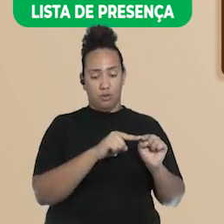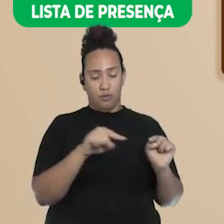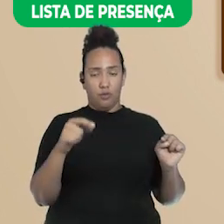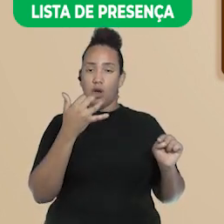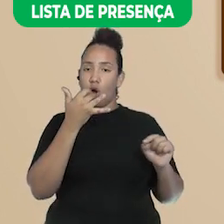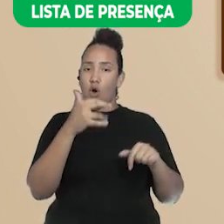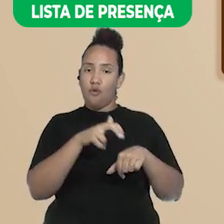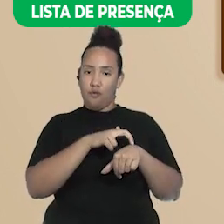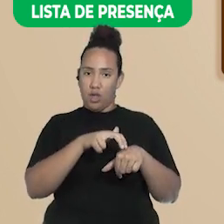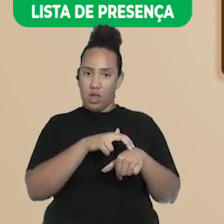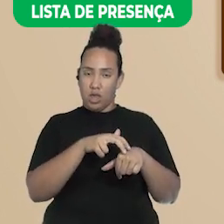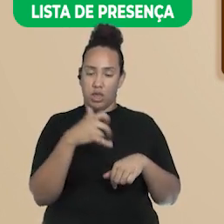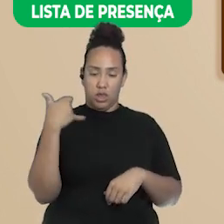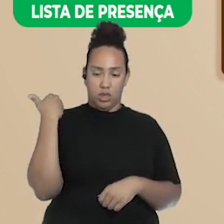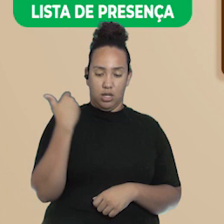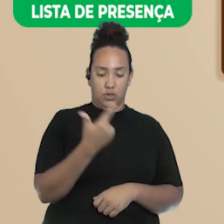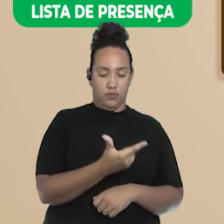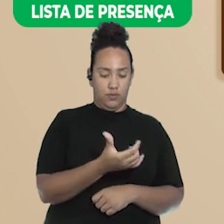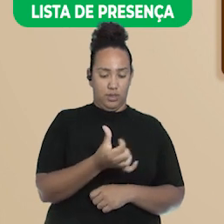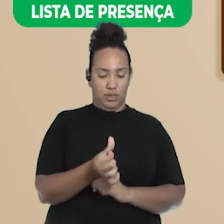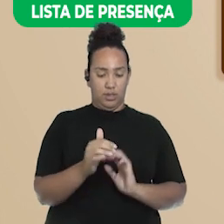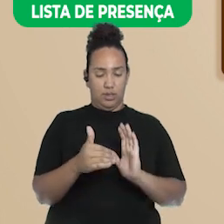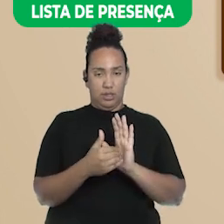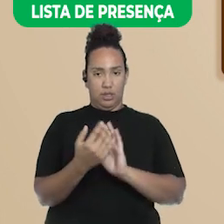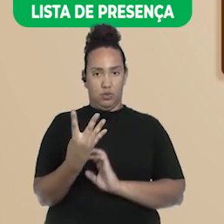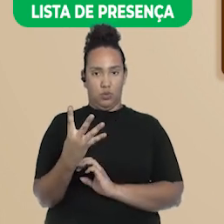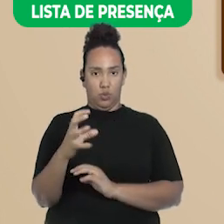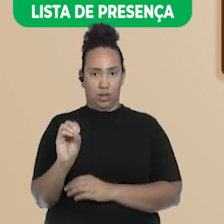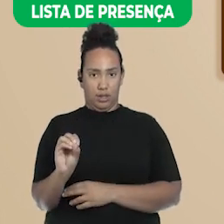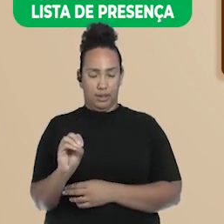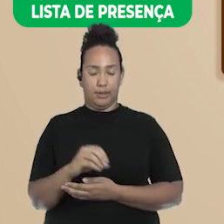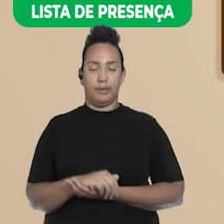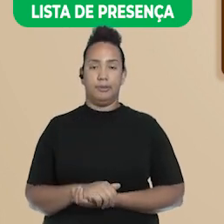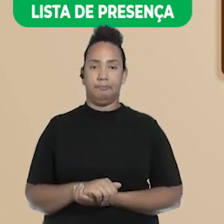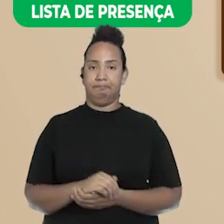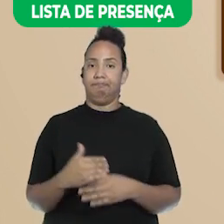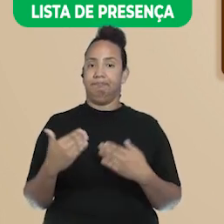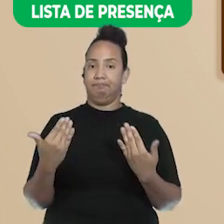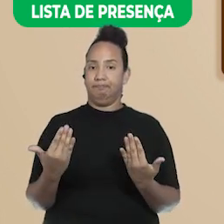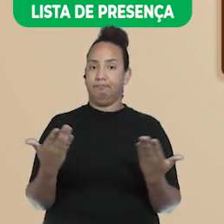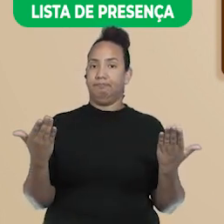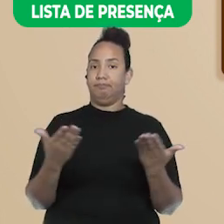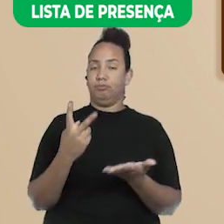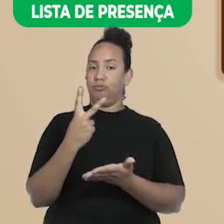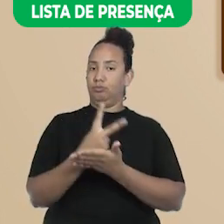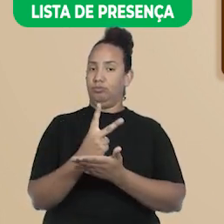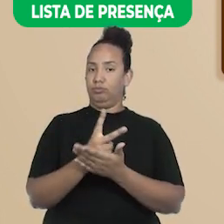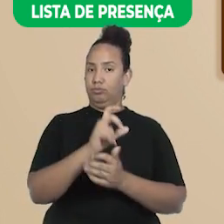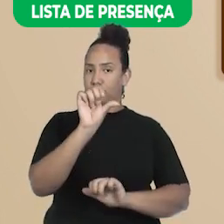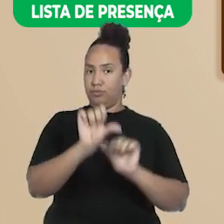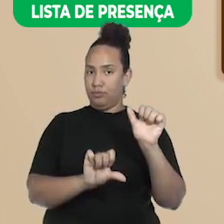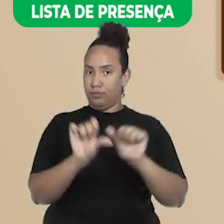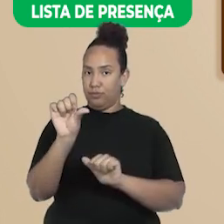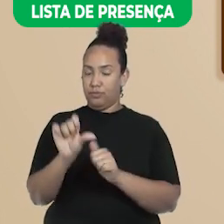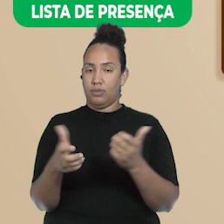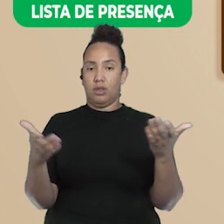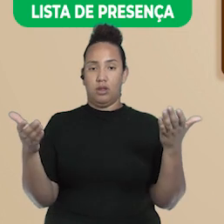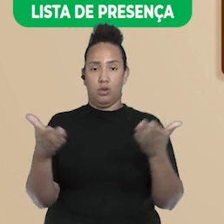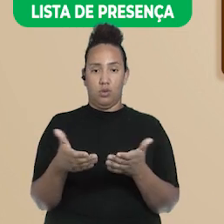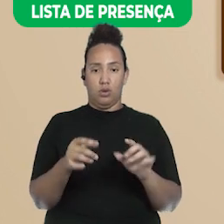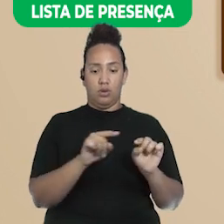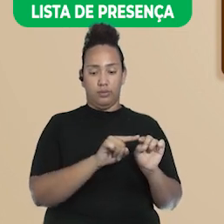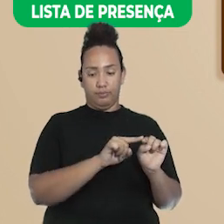de 26 a 40 anos. Então, vamos continuar nossa análise, agora com a linha